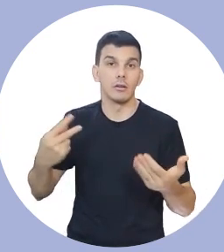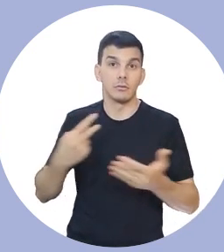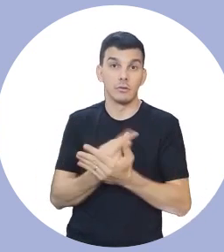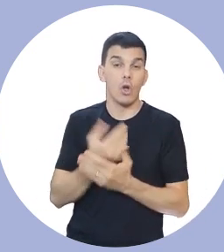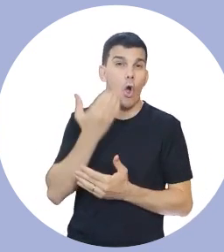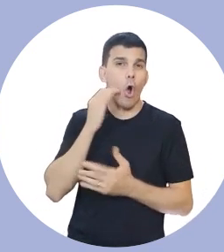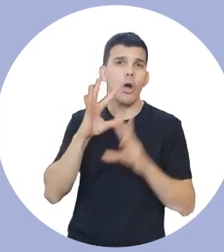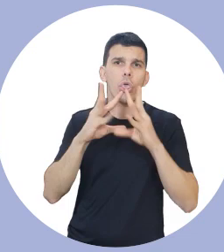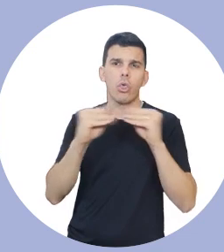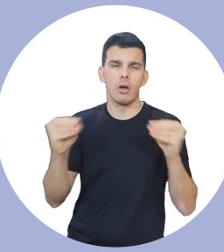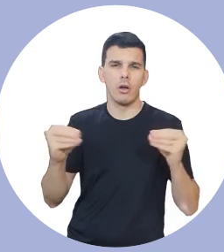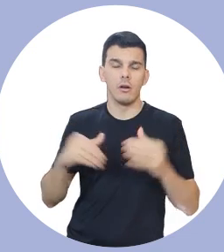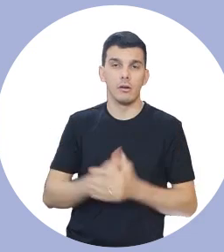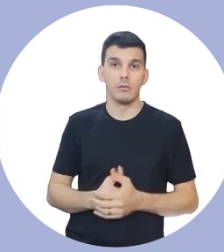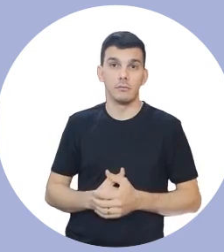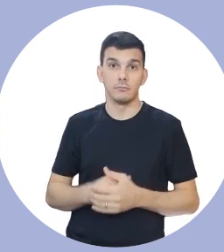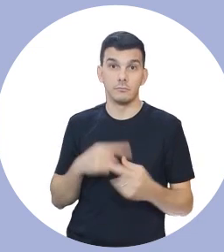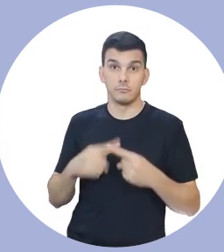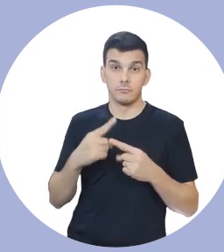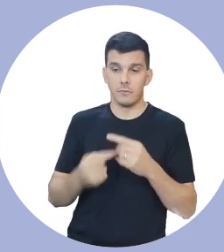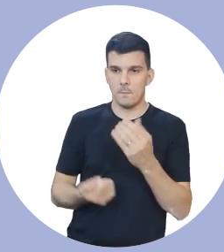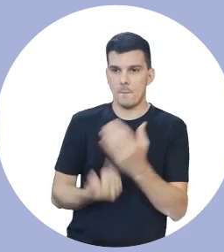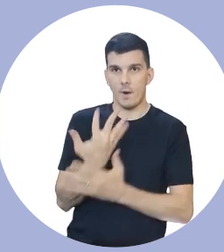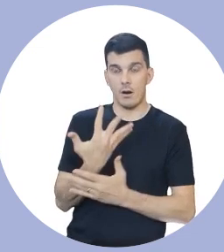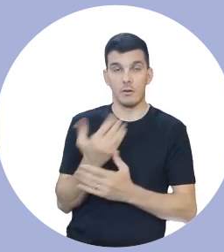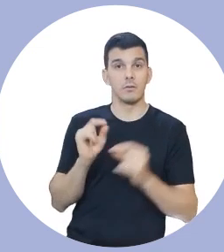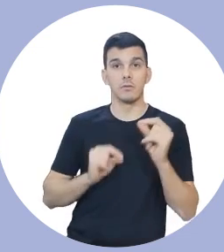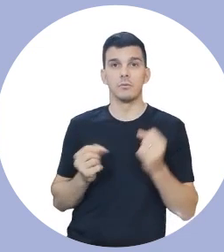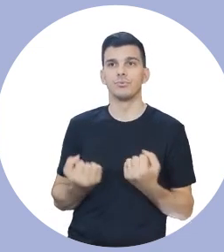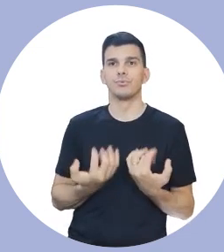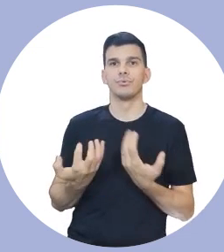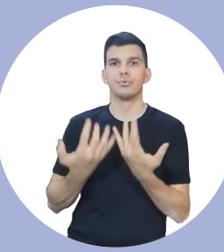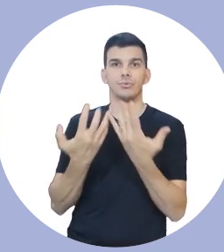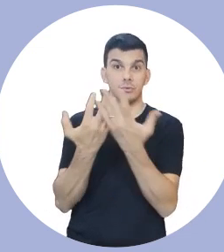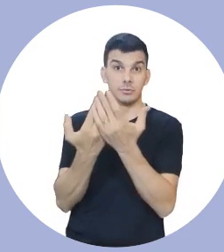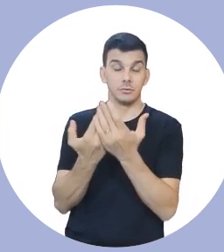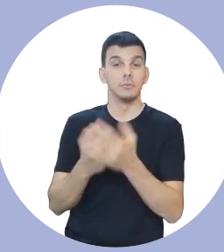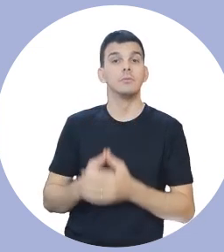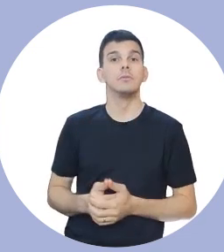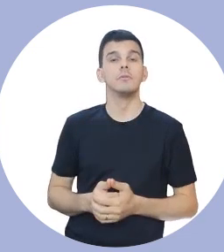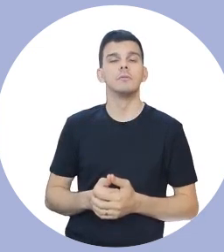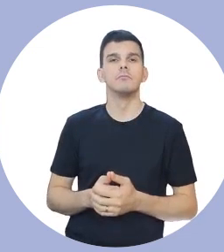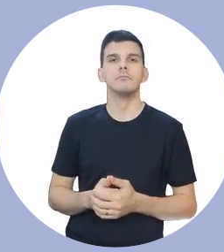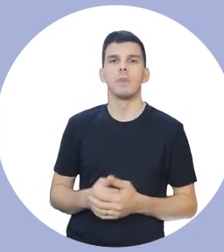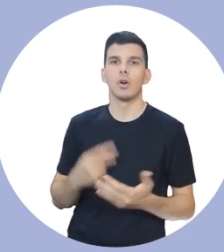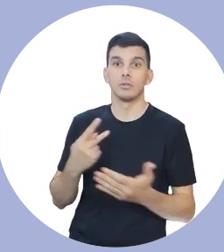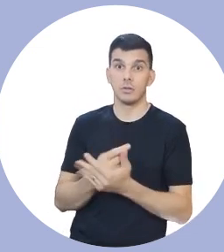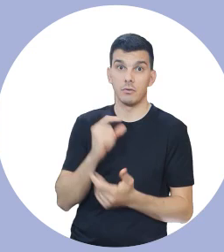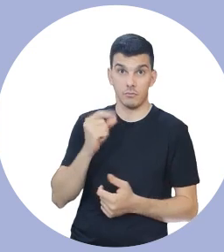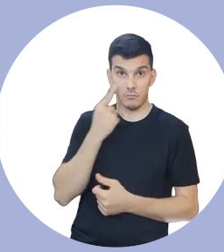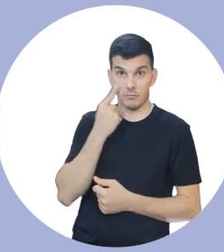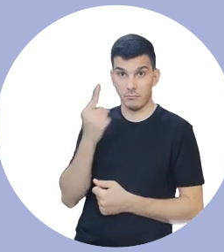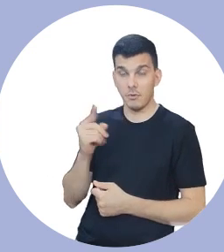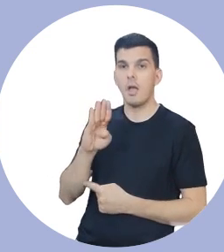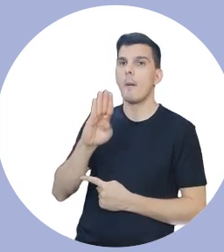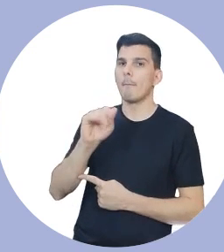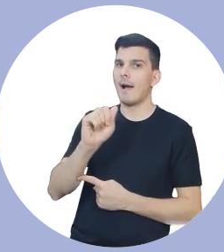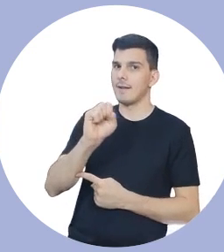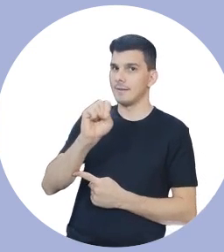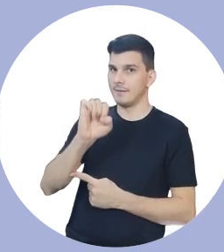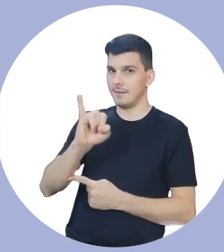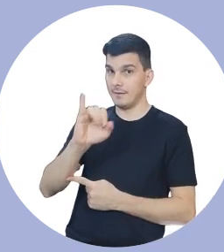para o desaparecimento da cor rosa é que, com a combustão do palito de fósforo, ocorreu a... Você tem uma